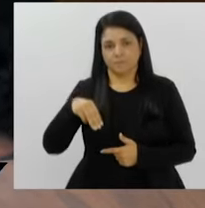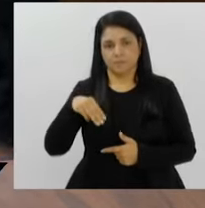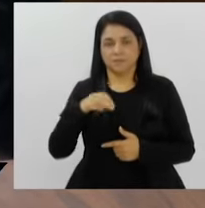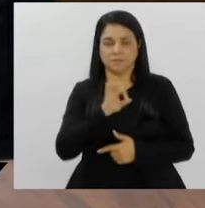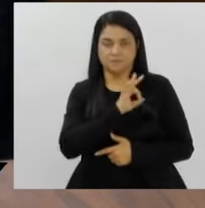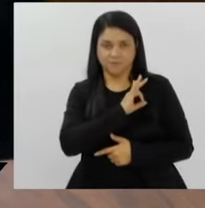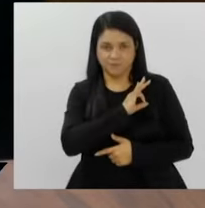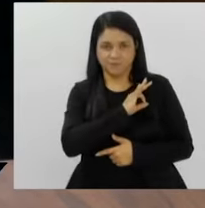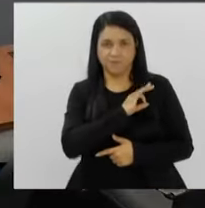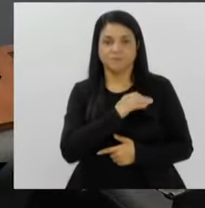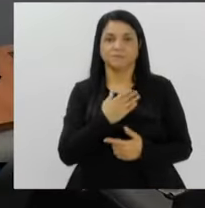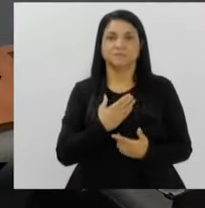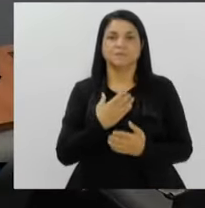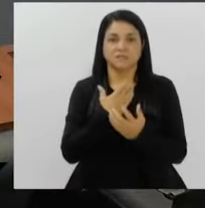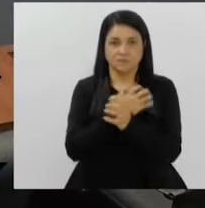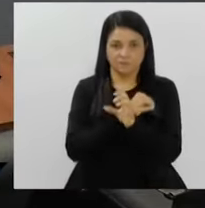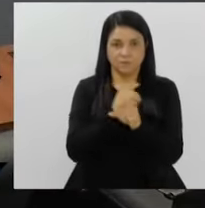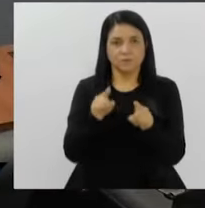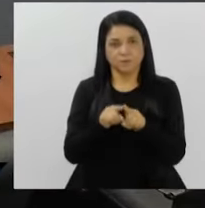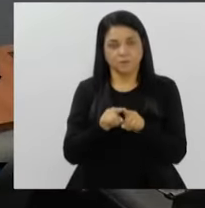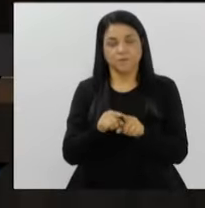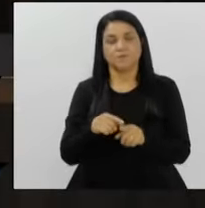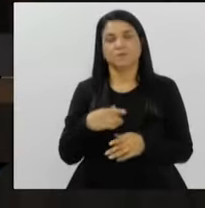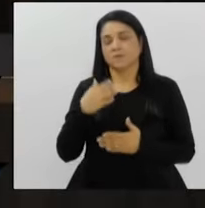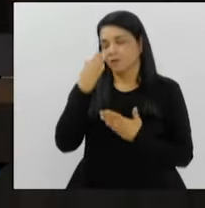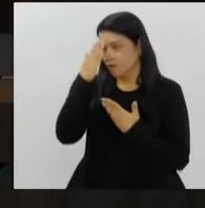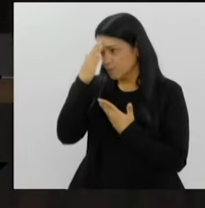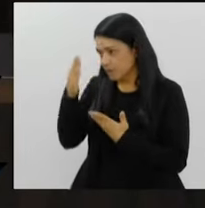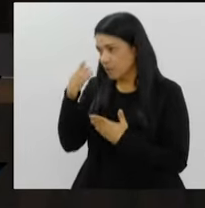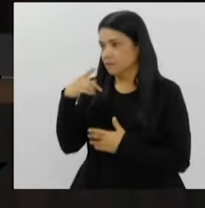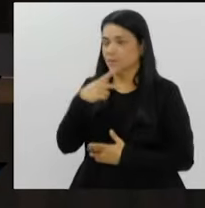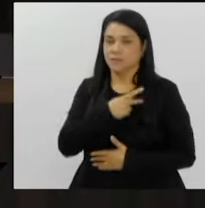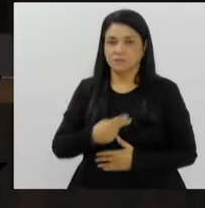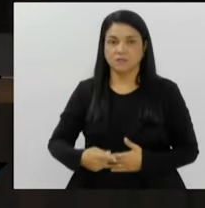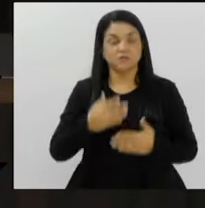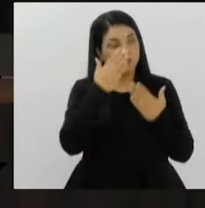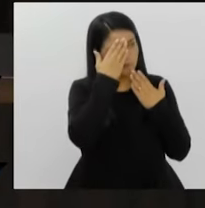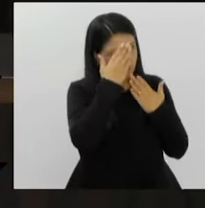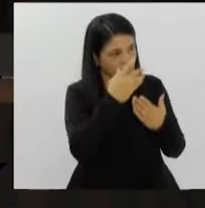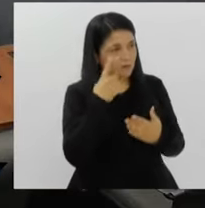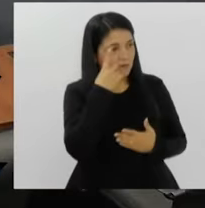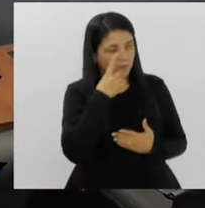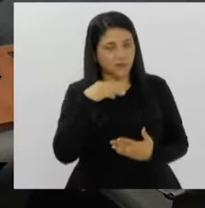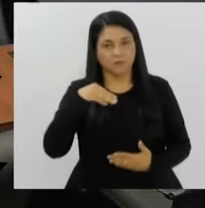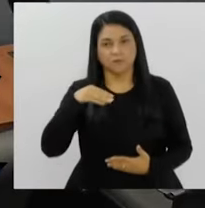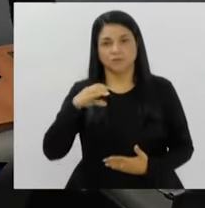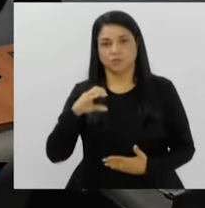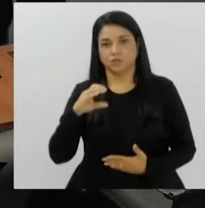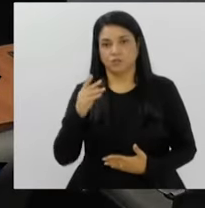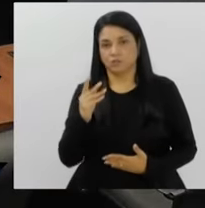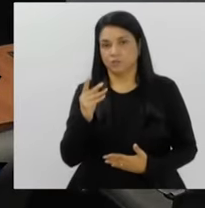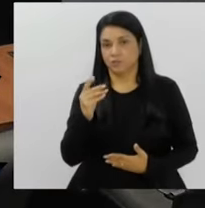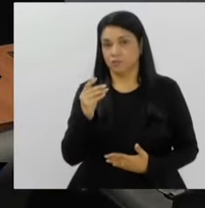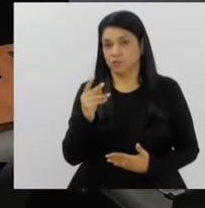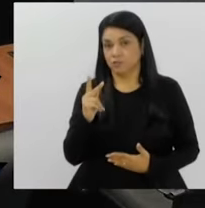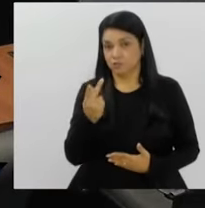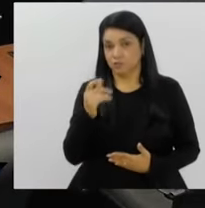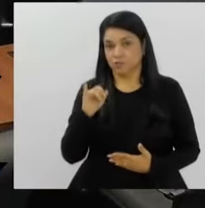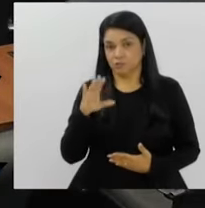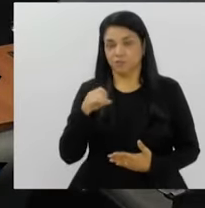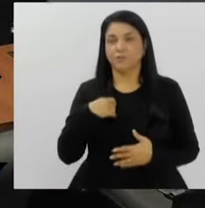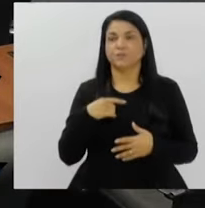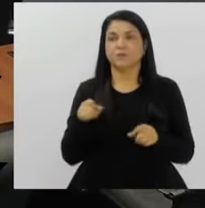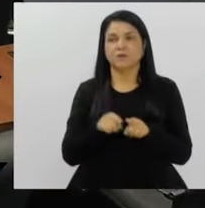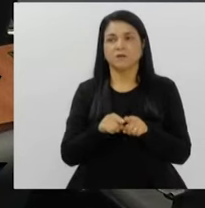obrigado, senhor presidente. Obrigado, deputado Chico Machado. Deputado Thiago. Presidente, vou ser bem breve aqui, aproveitando também, só para